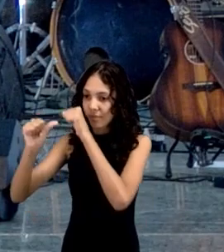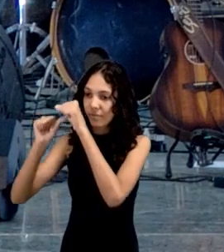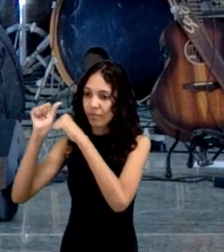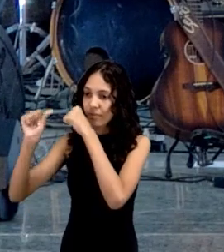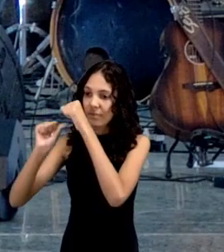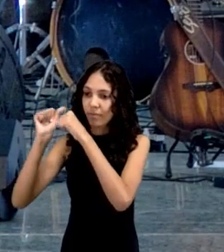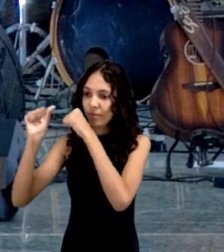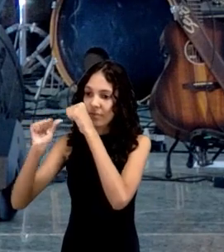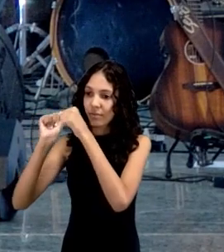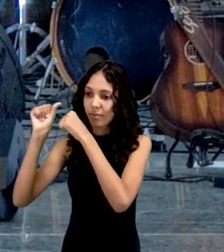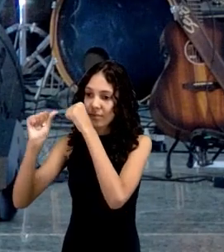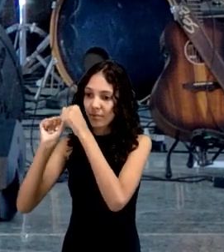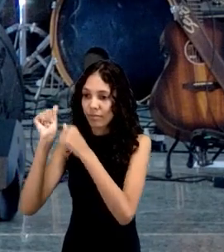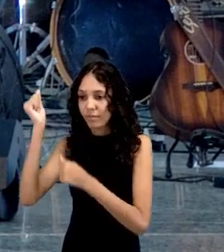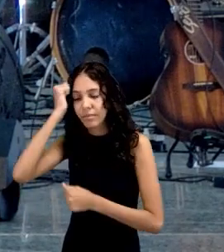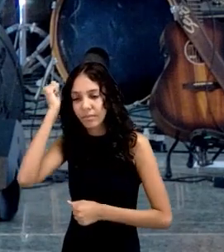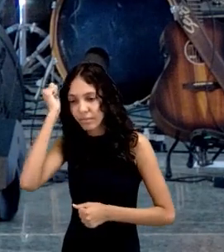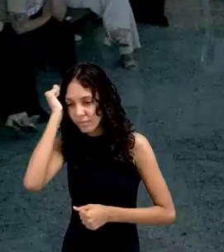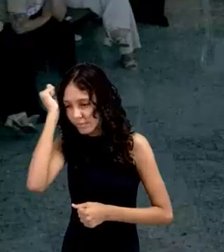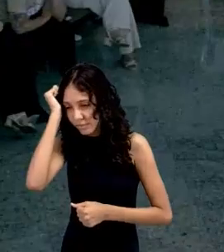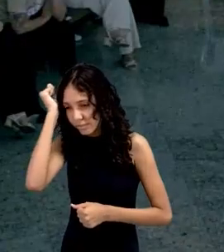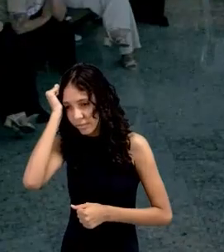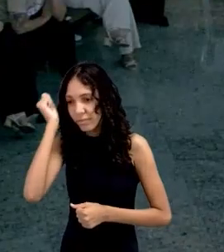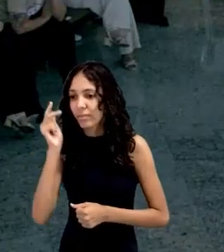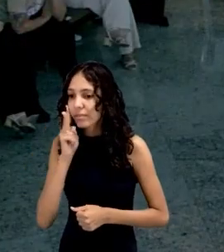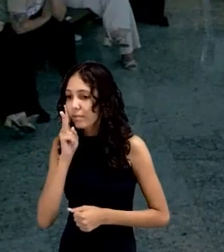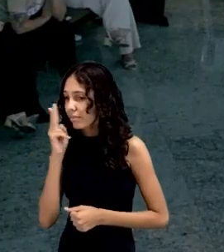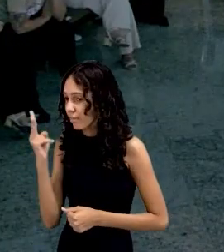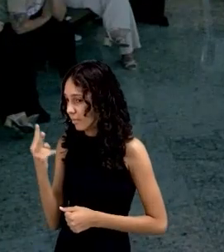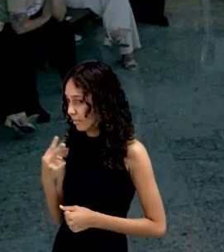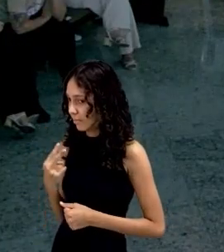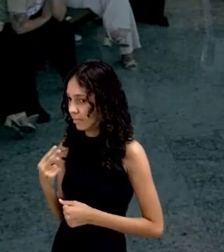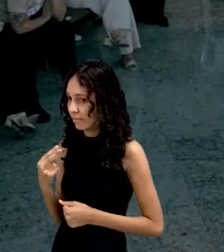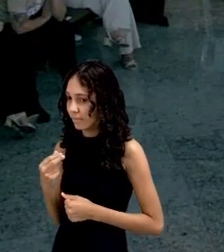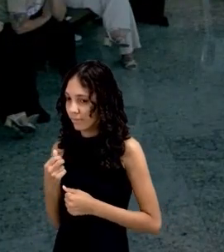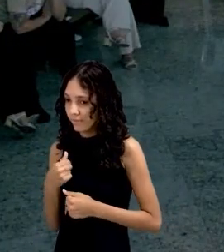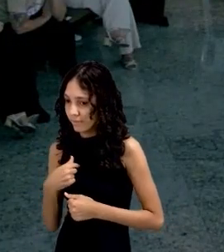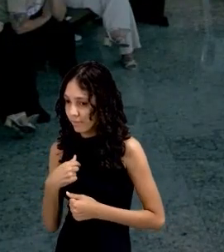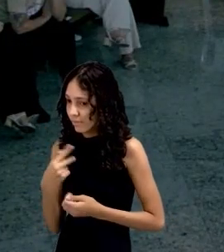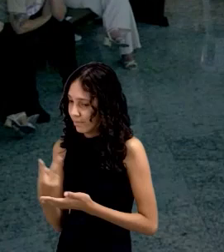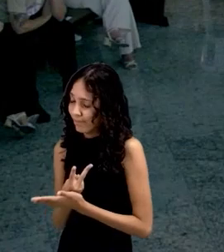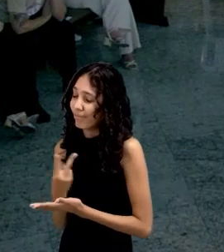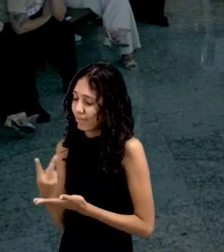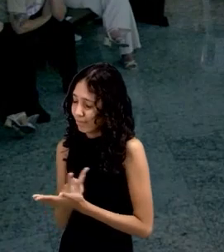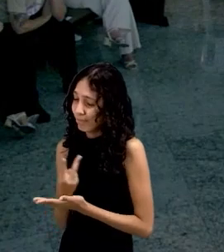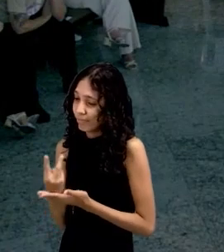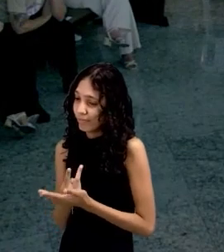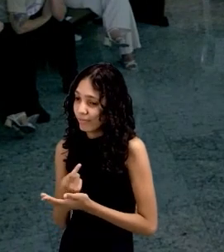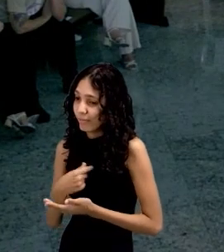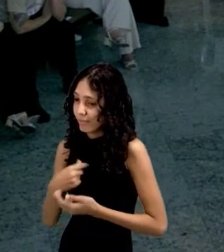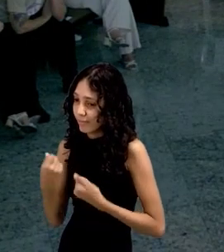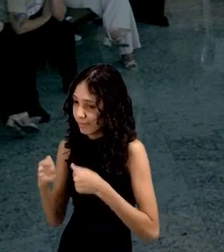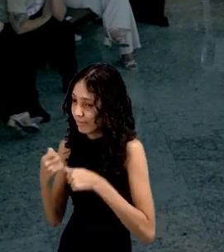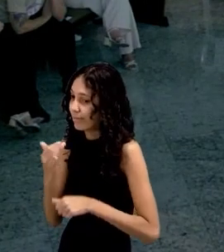errado, eu preciso pedir perdão, eu ainda não tenho condições porque eu sou orgulhoso, mas eu vou orar por